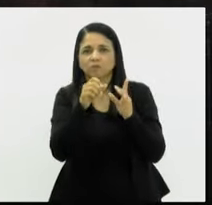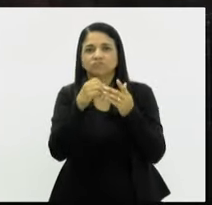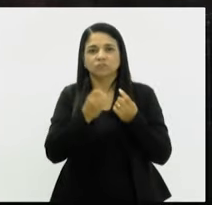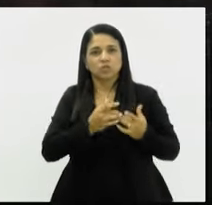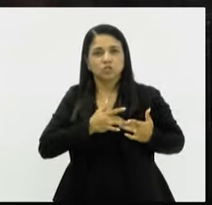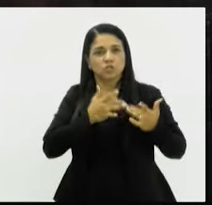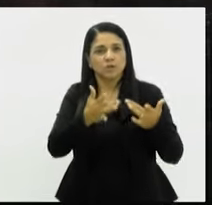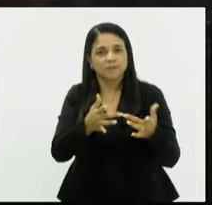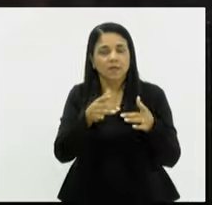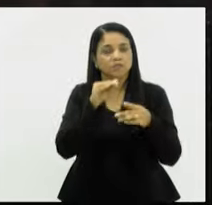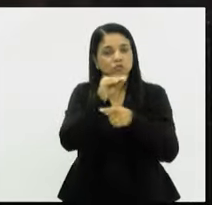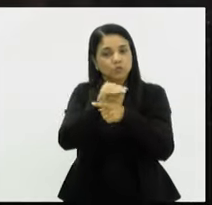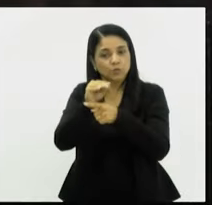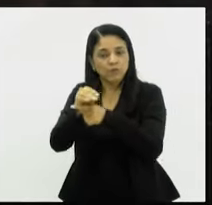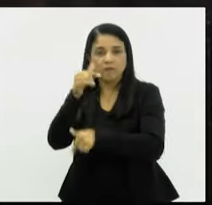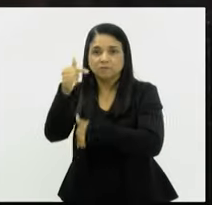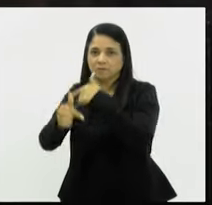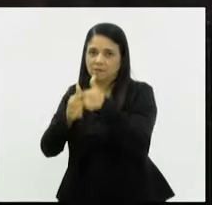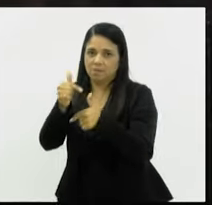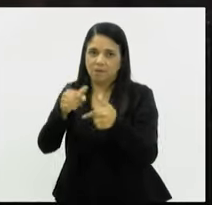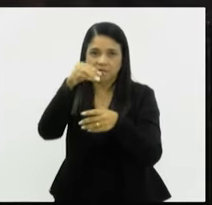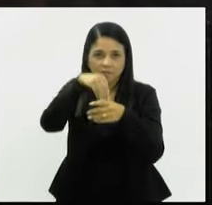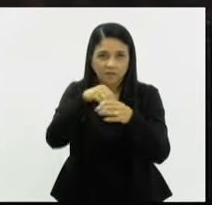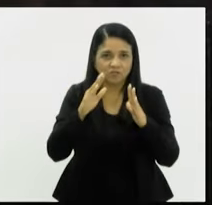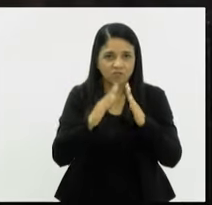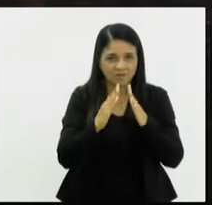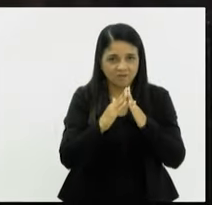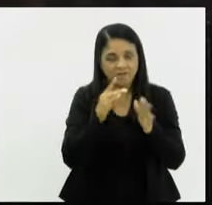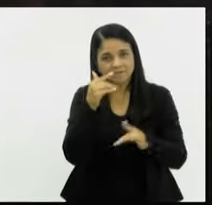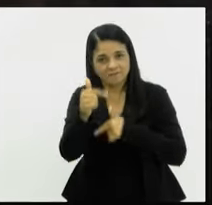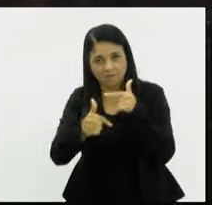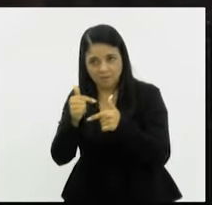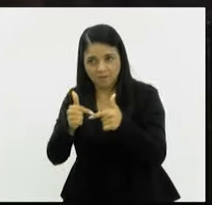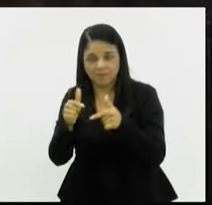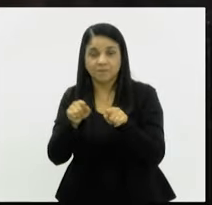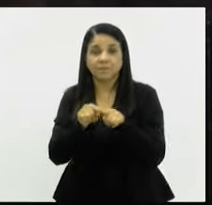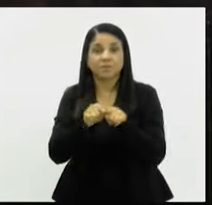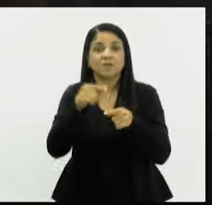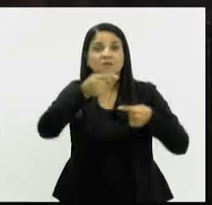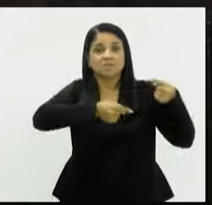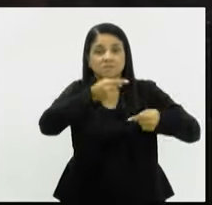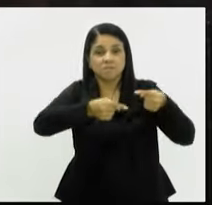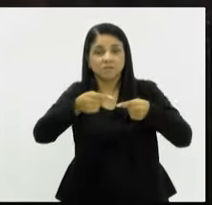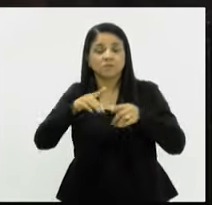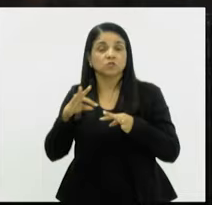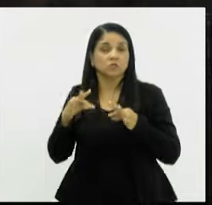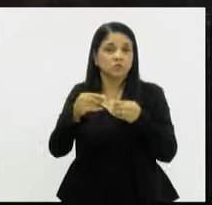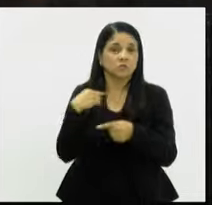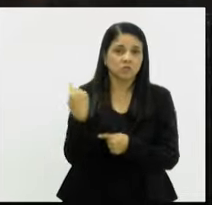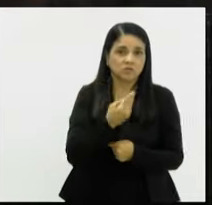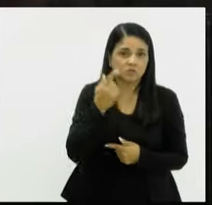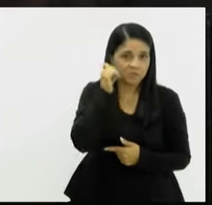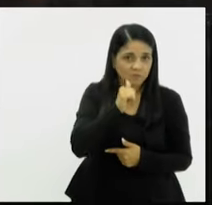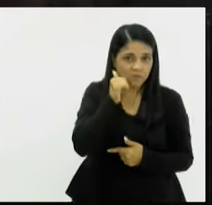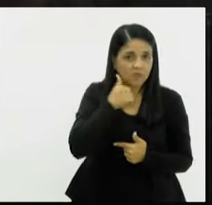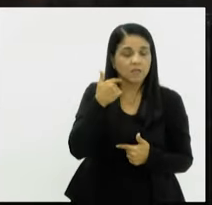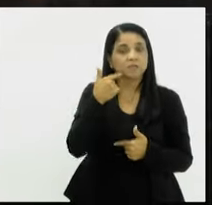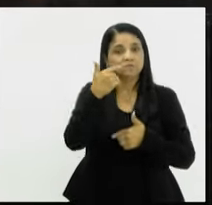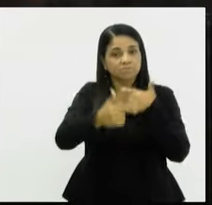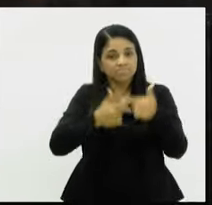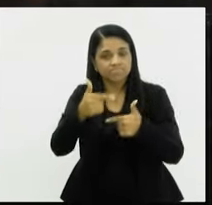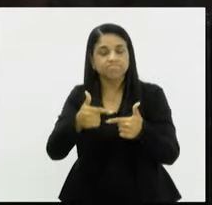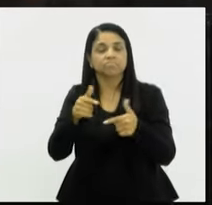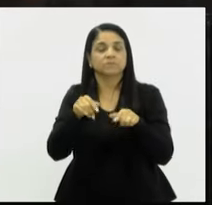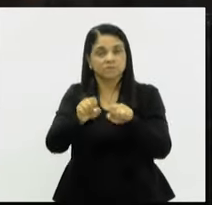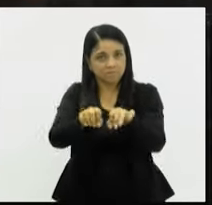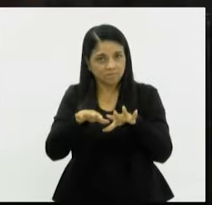de tarefas do cuidados. E é nessa ideia, de acordo com todo o debate que nós, mulheres, temos traçado dentro do Parlamento, mas também